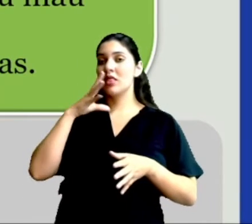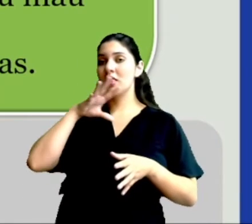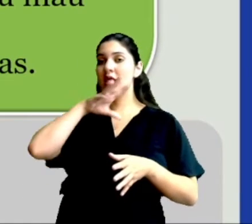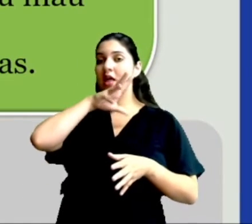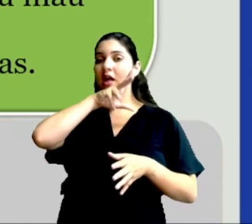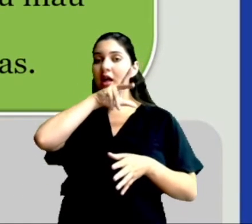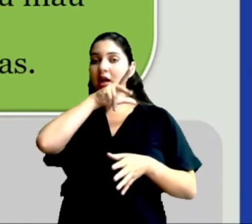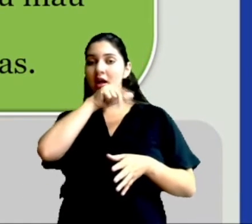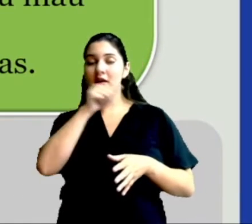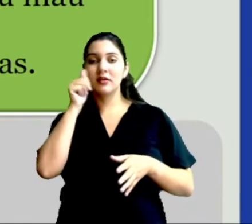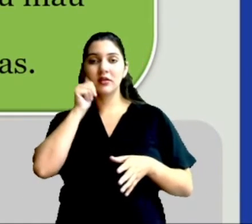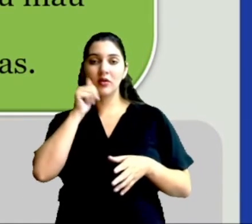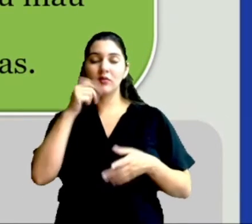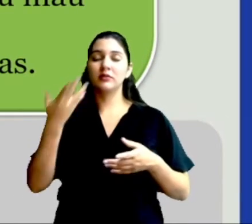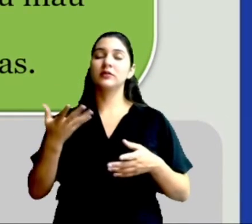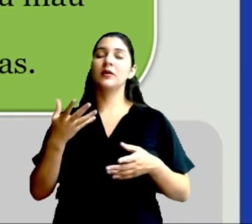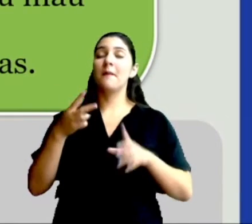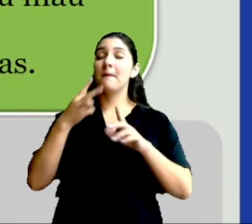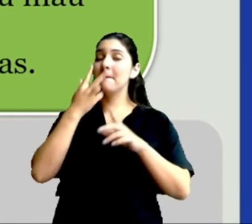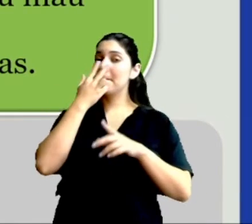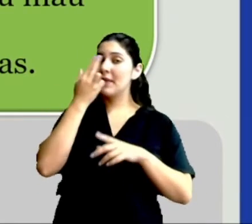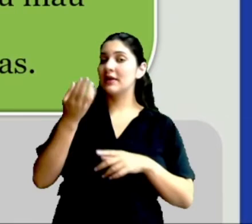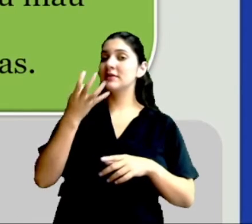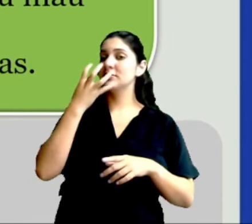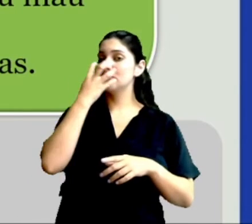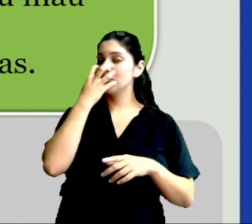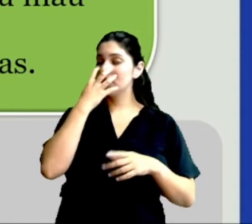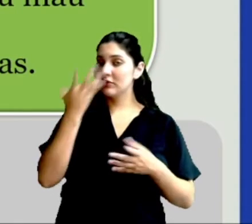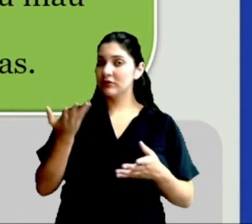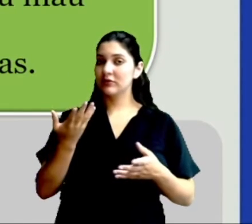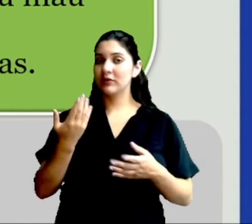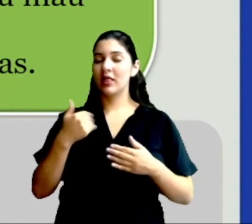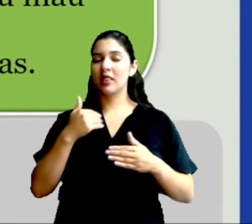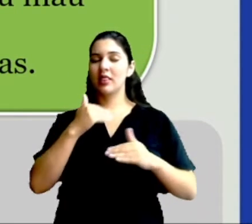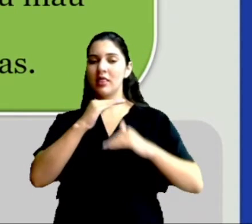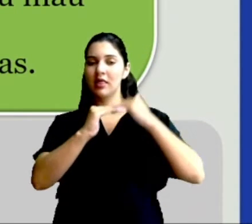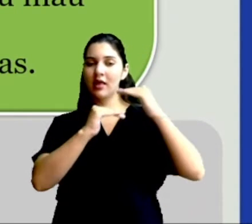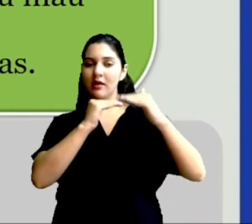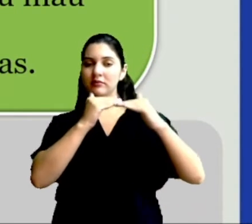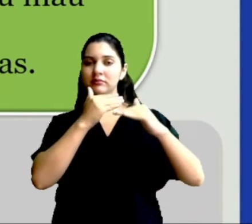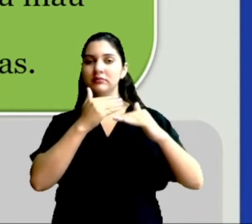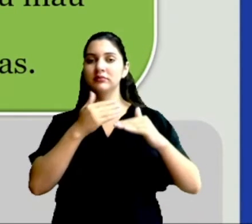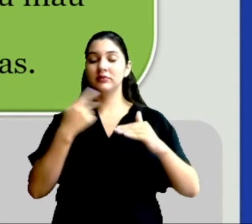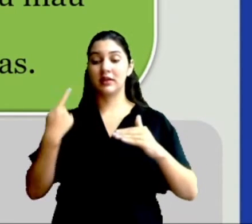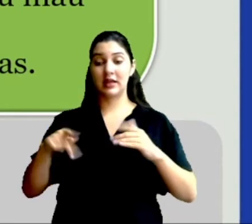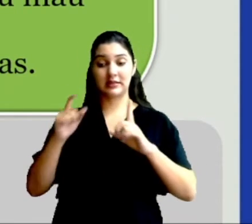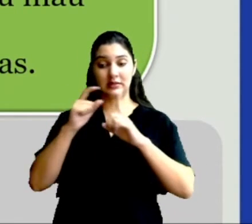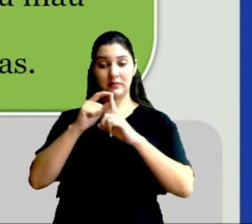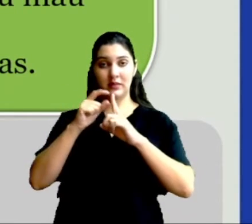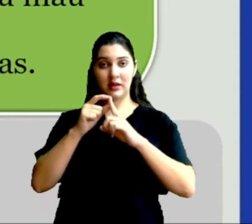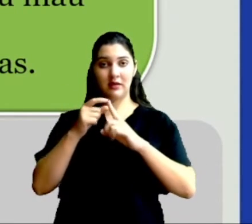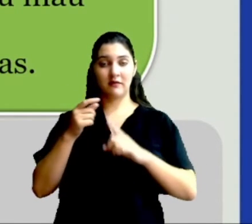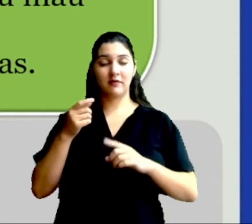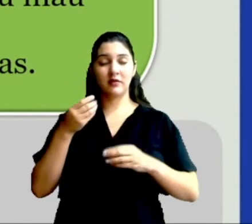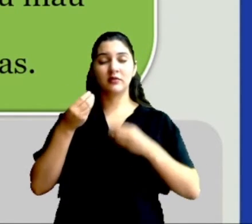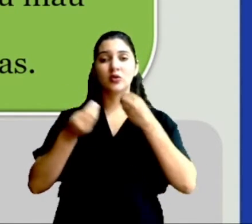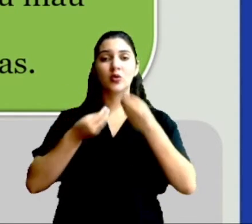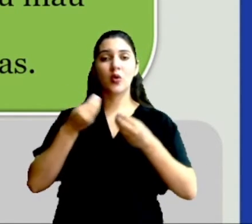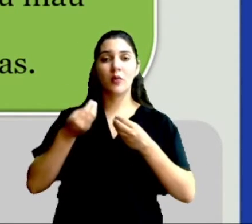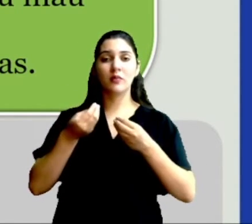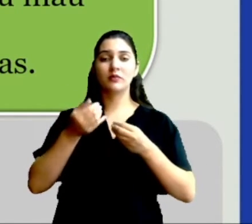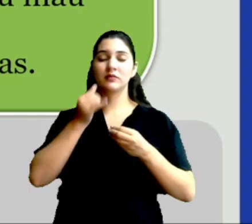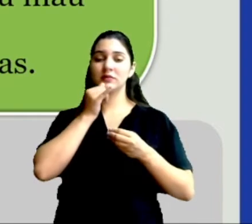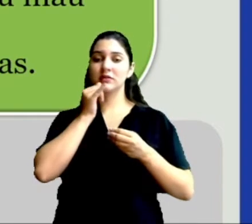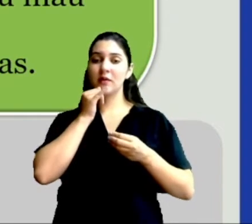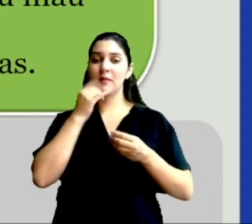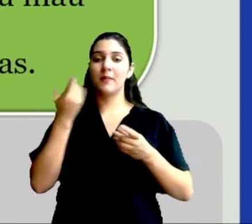outros animais parecidos com o cão. E aí a gente vem na construção. Essa palavra é inserida como? Como